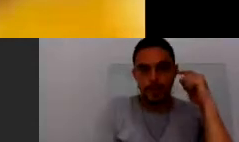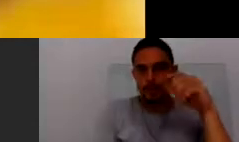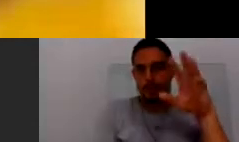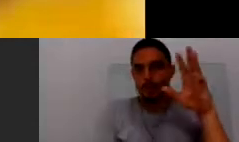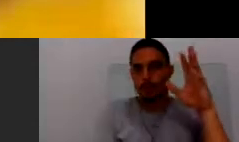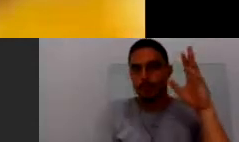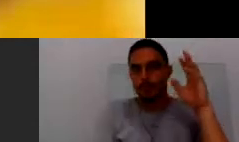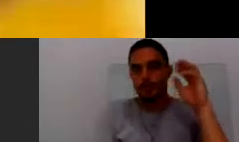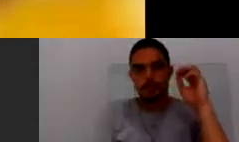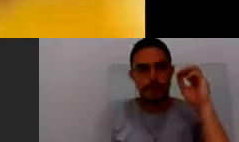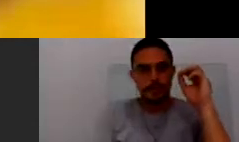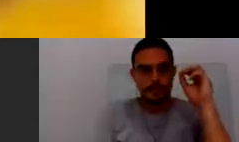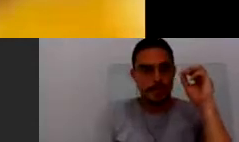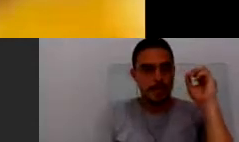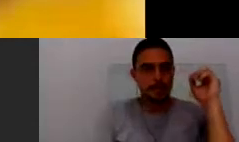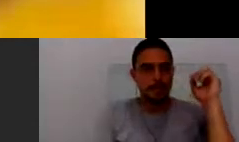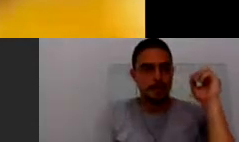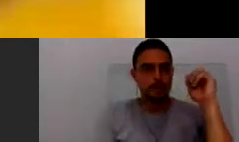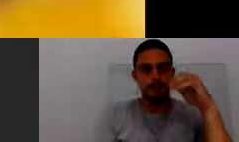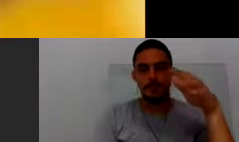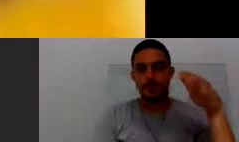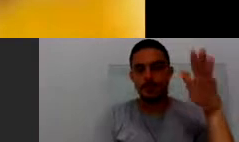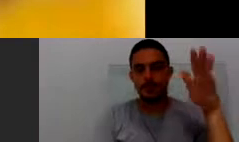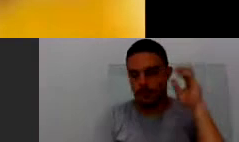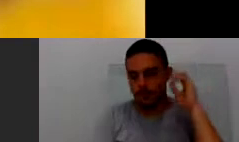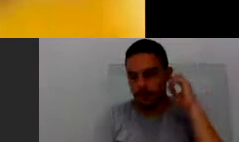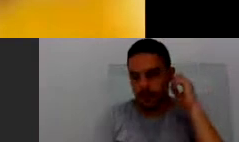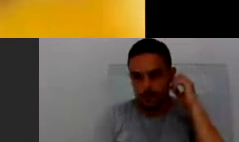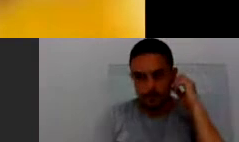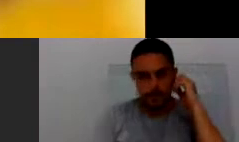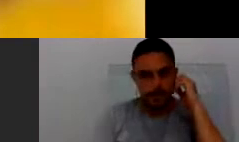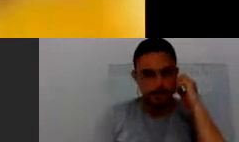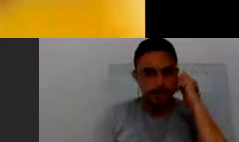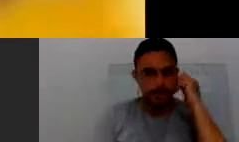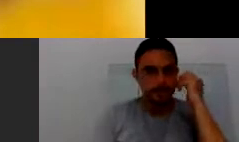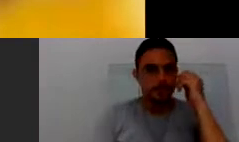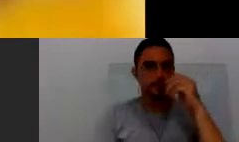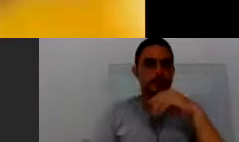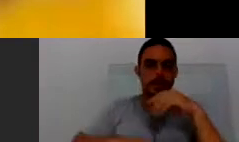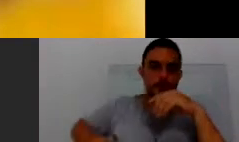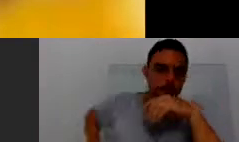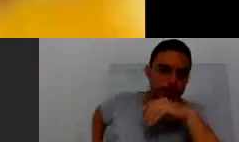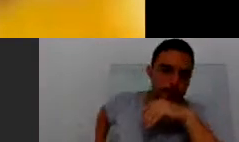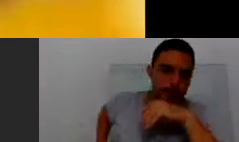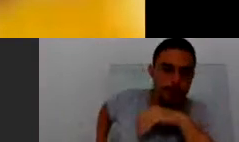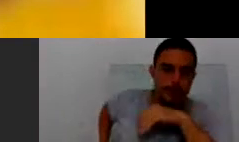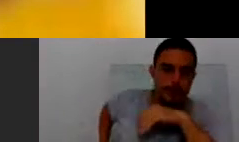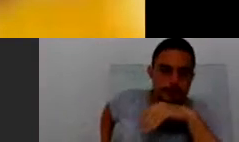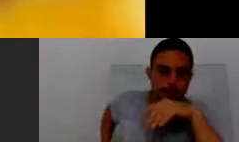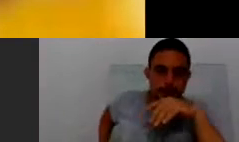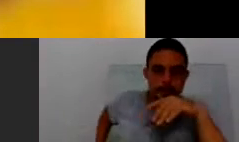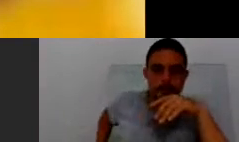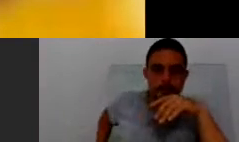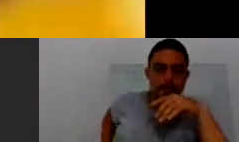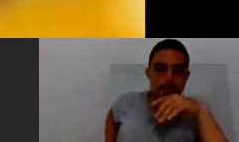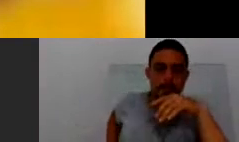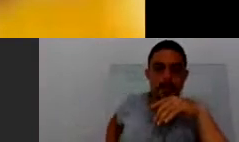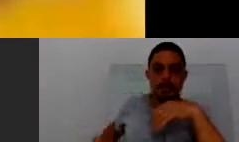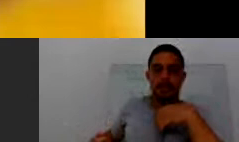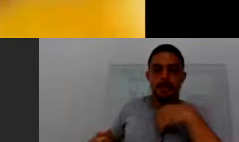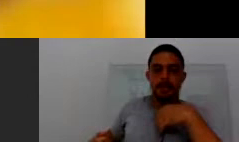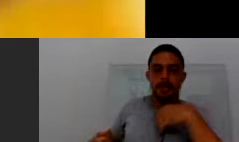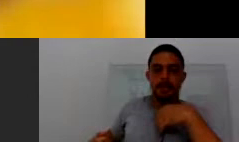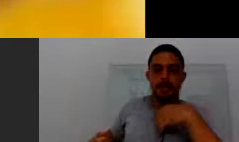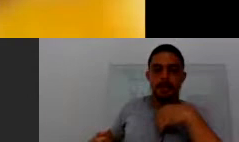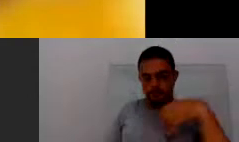Se por acaso, se qualquer problema que tiver, vocês quiserem abrir aí, não estiver entendendo, pode abrir o áudio e falar aí, beleza? Eu retorno e falo novamente, tá?